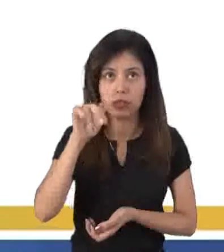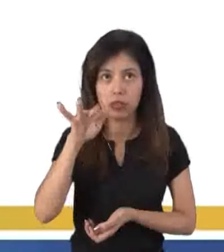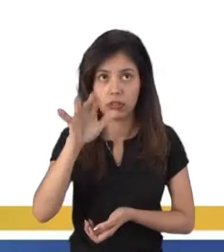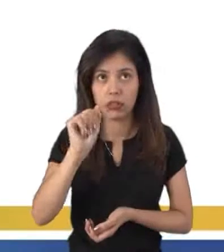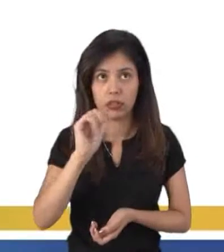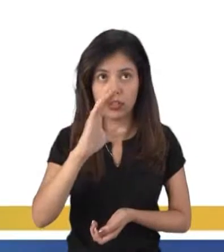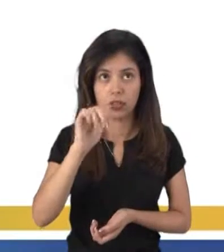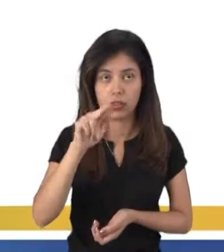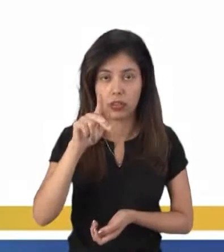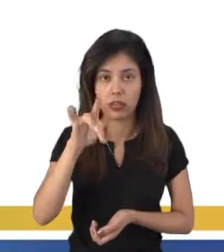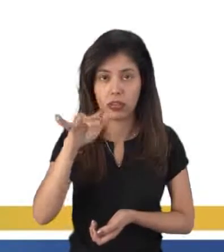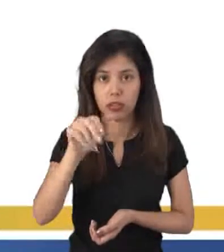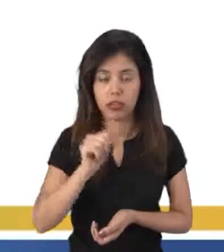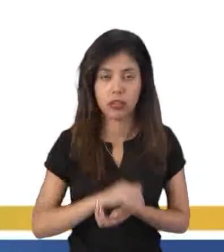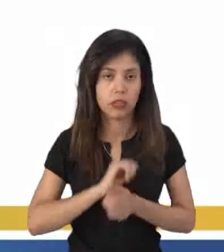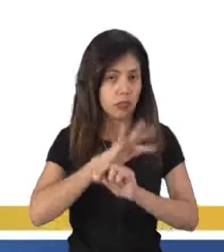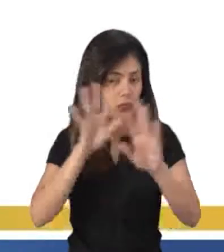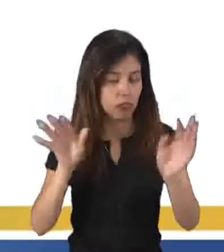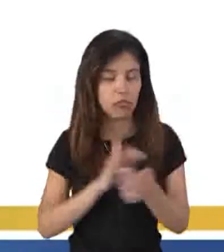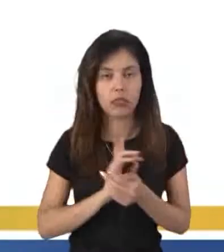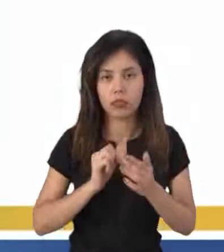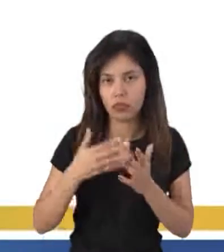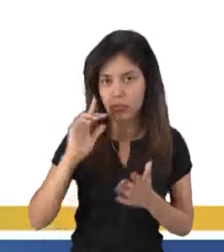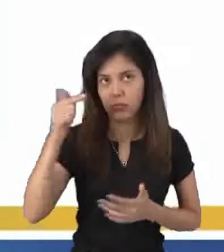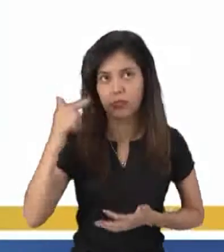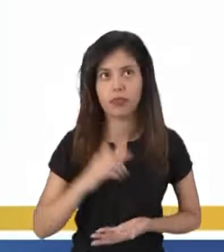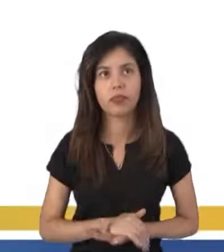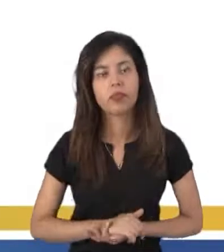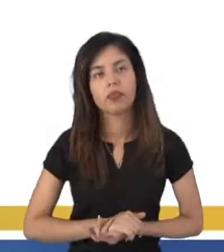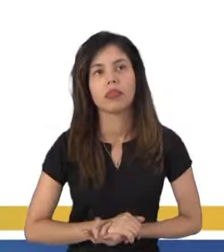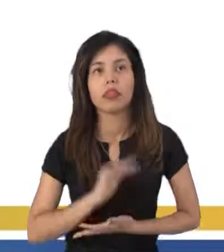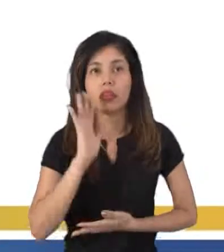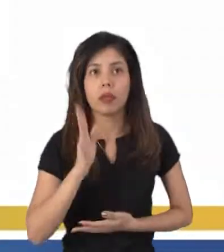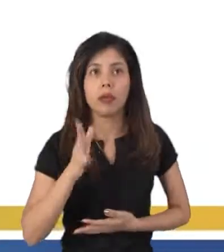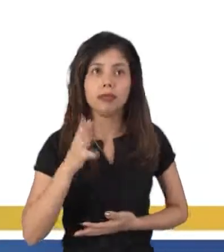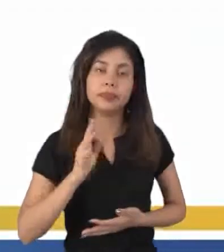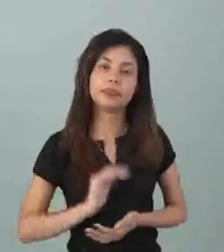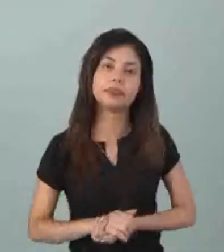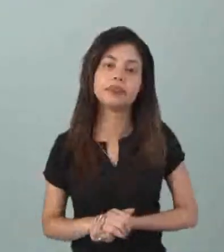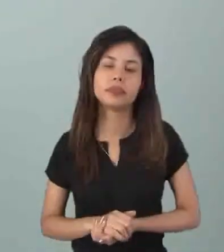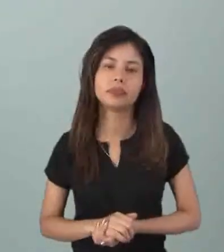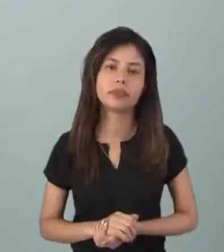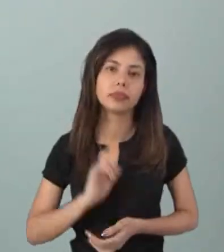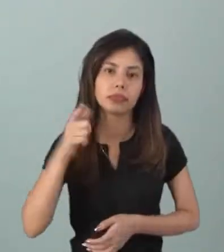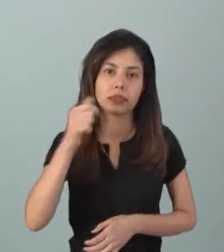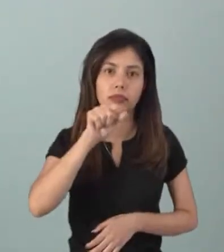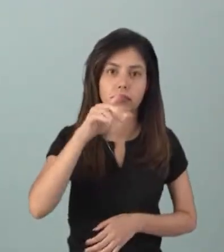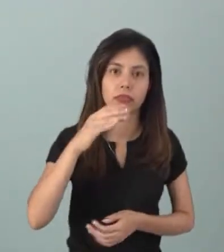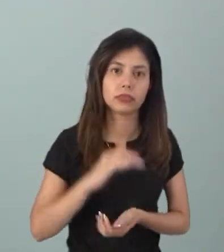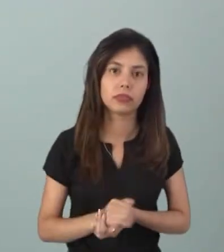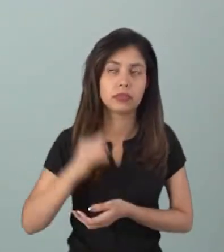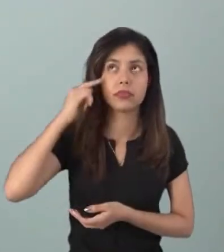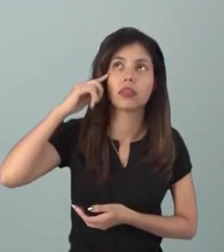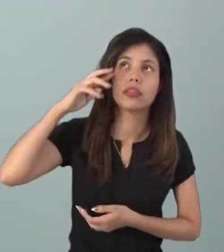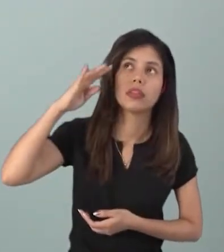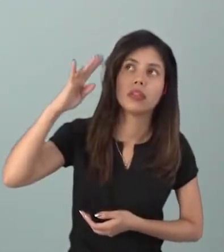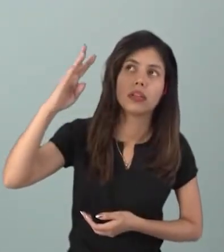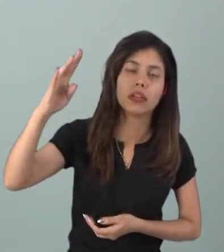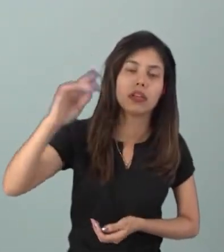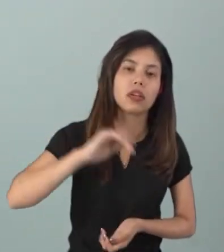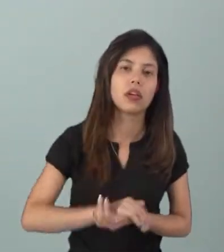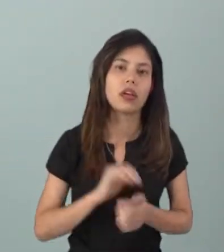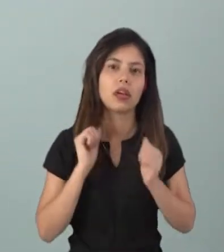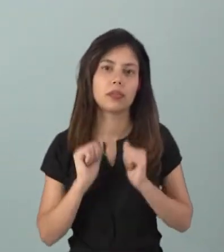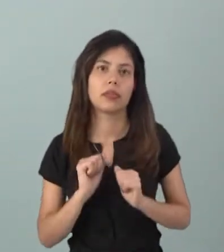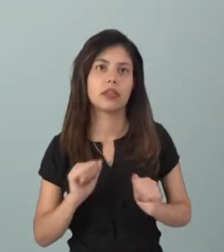anfetamina e a cocaína, mas é claro que existem muitas outras. Já nas drogas que são aquelas classificadas como alucinógenas ou podem